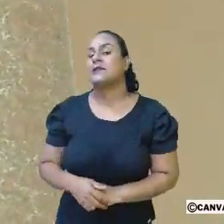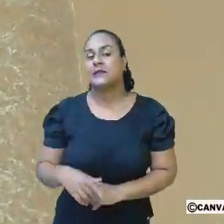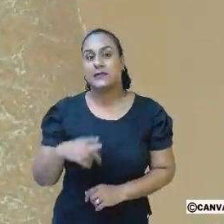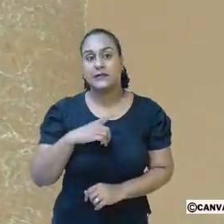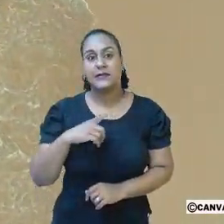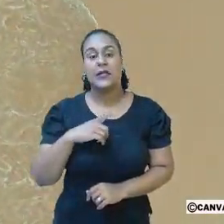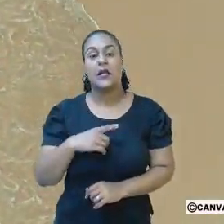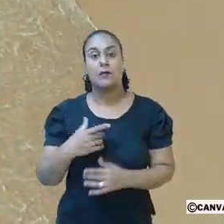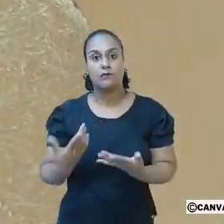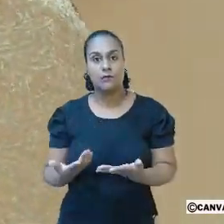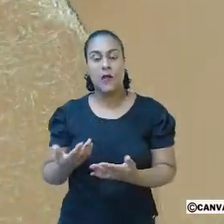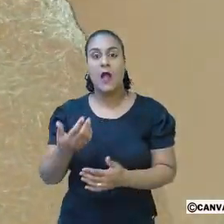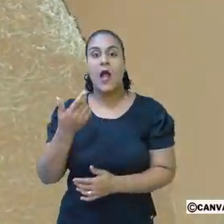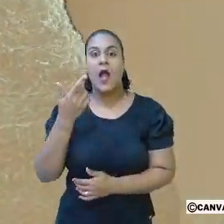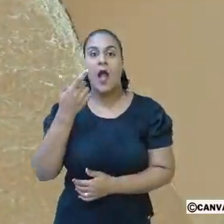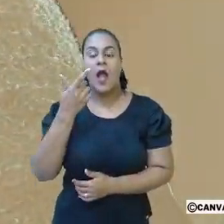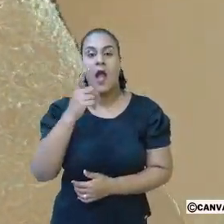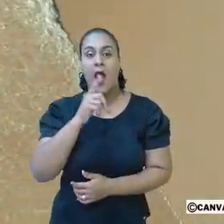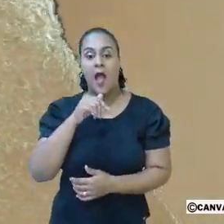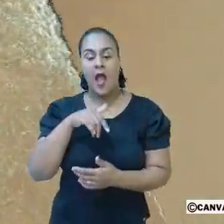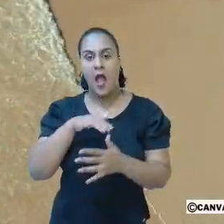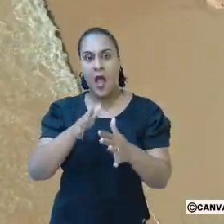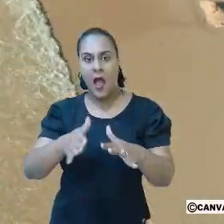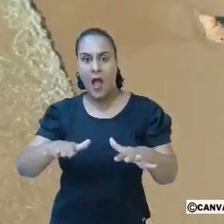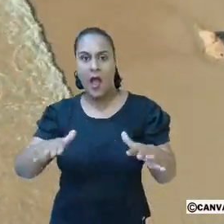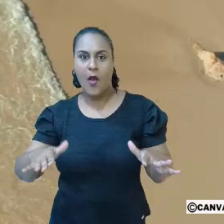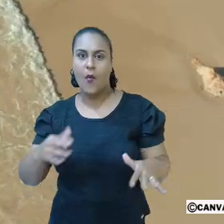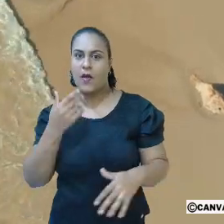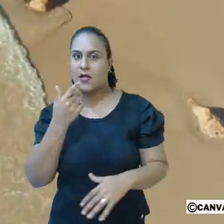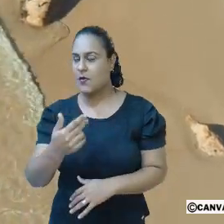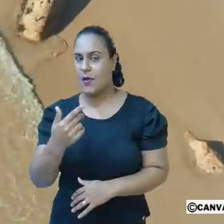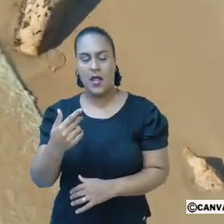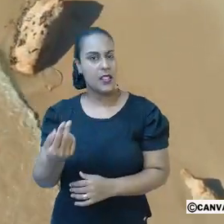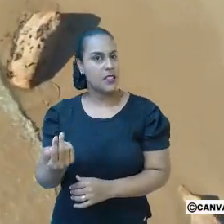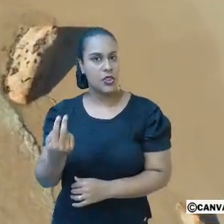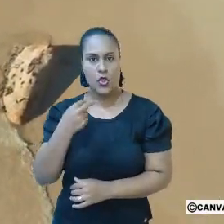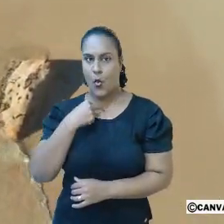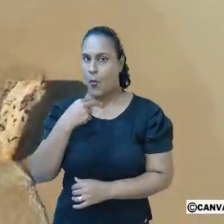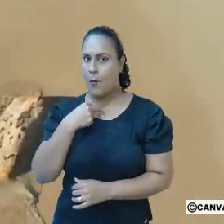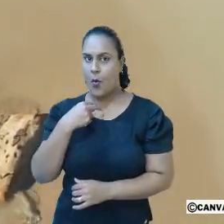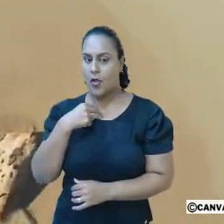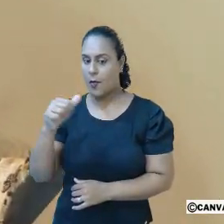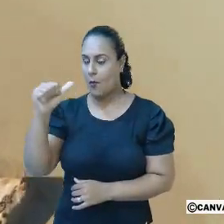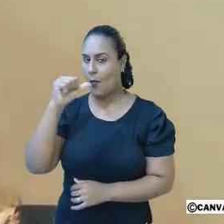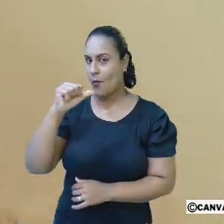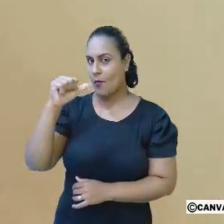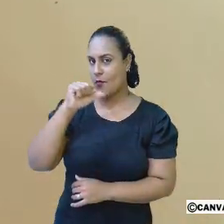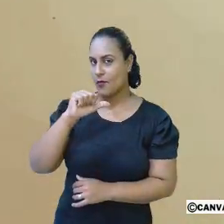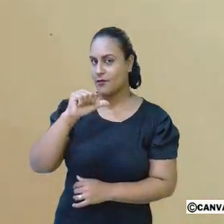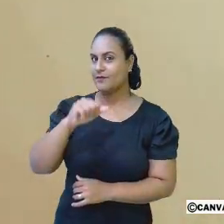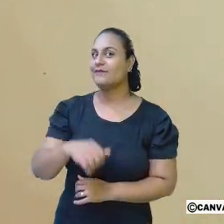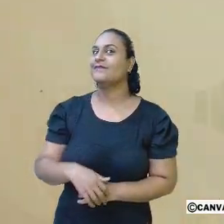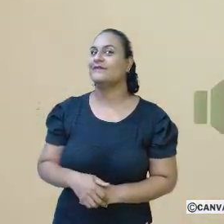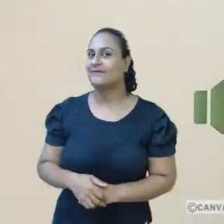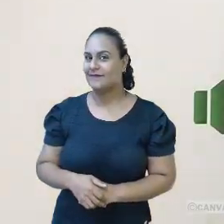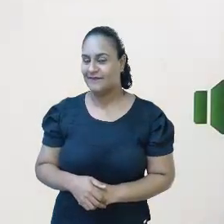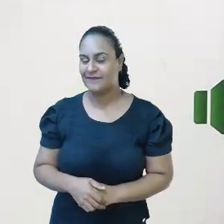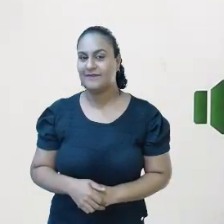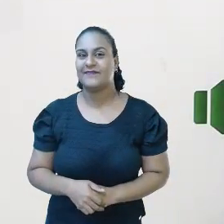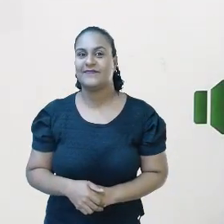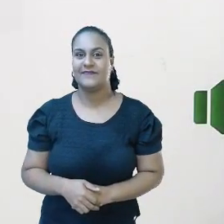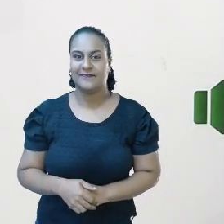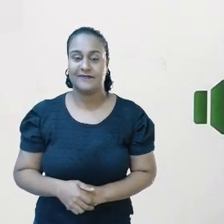grande quantidade de água salgada, que é uma água que a gente não pode utilizar. Nós utilizamos água doce, que estão